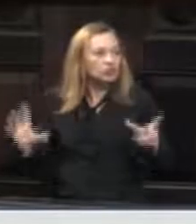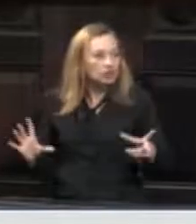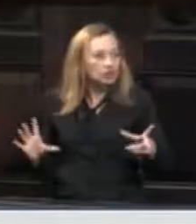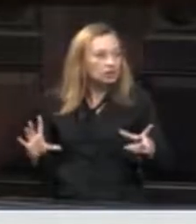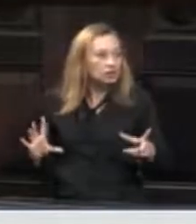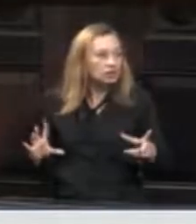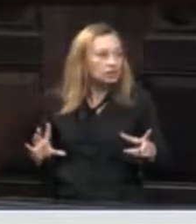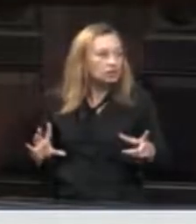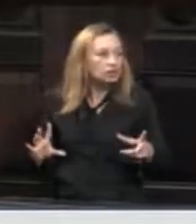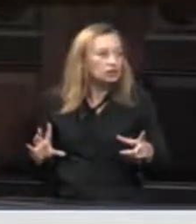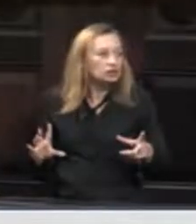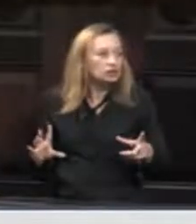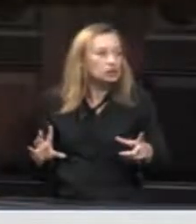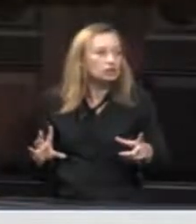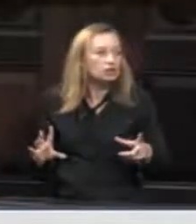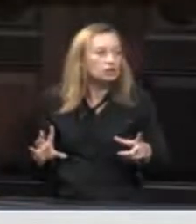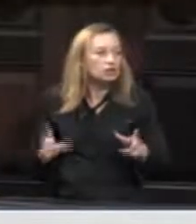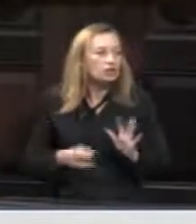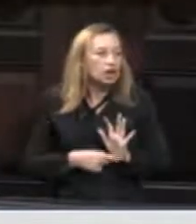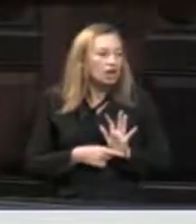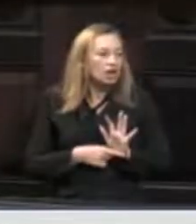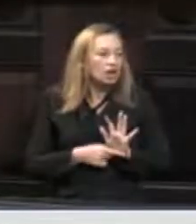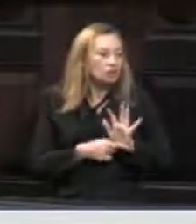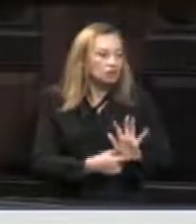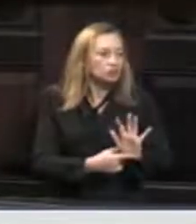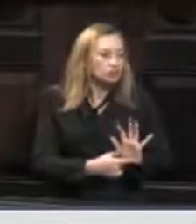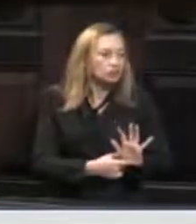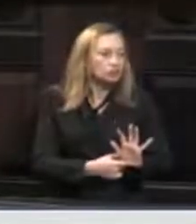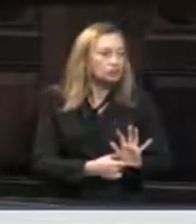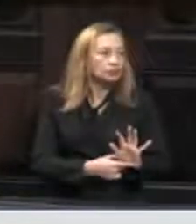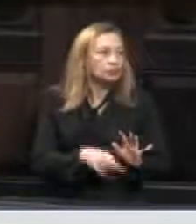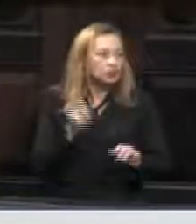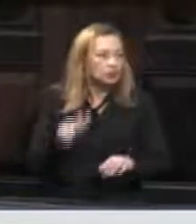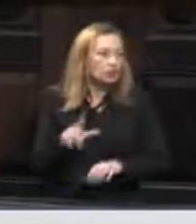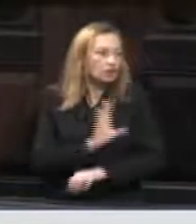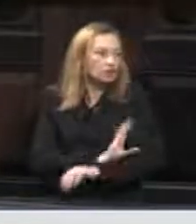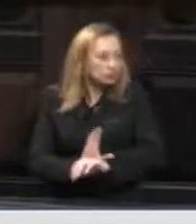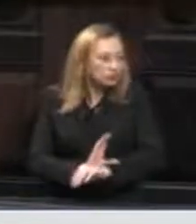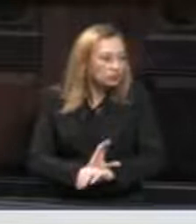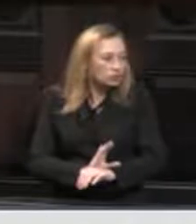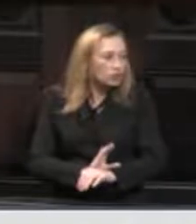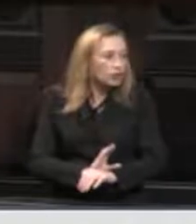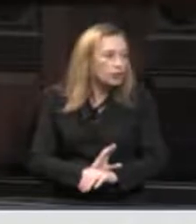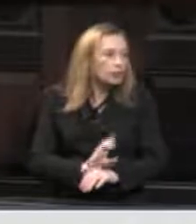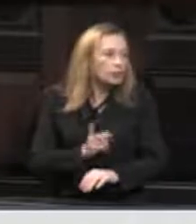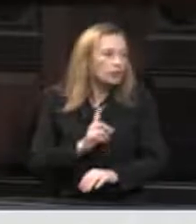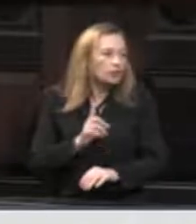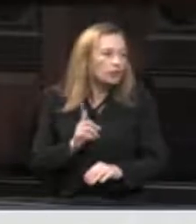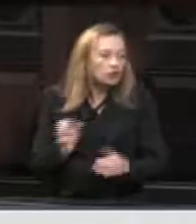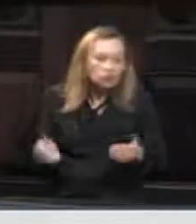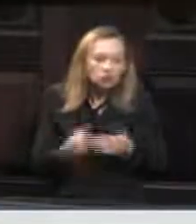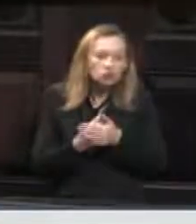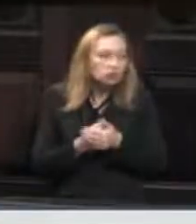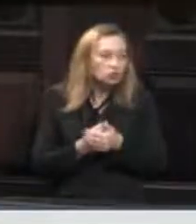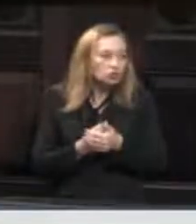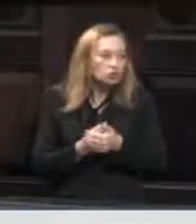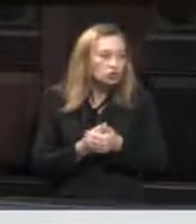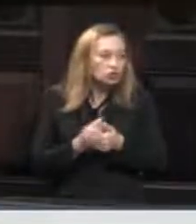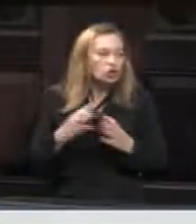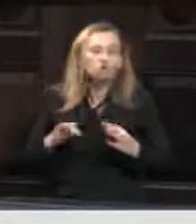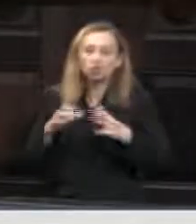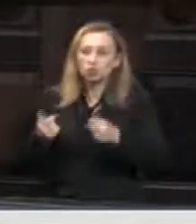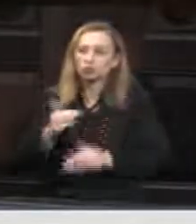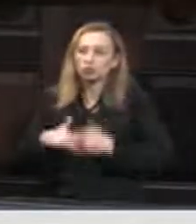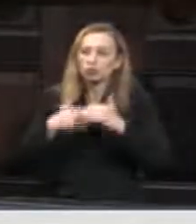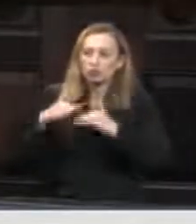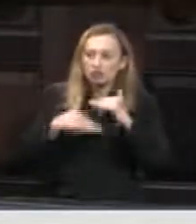abra espaços e não feche espaços que fomentem a cultura. Portanto, isso não é um fato isolado de todos os